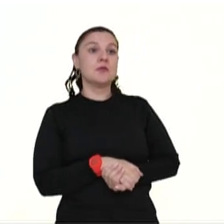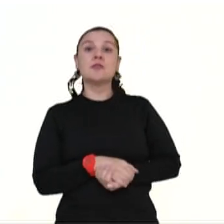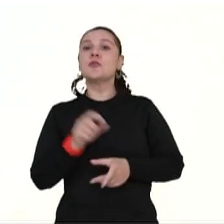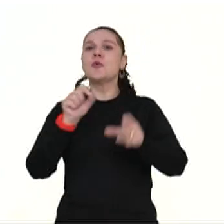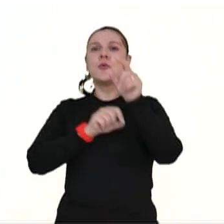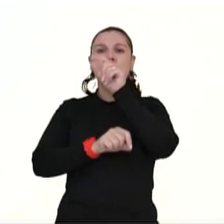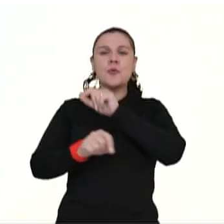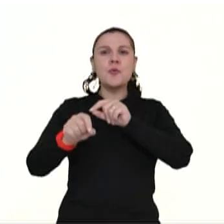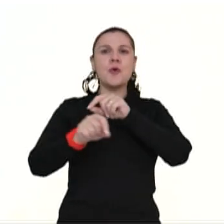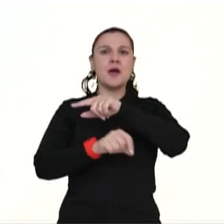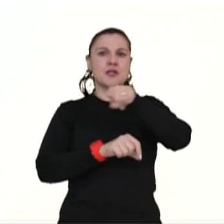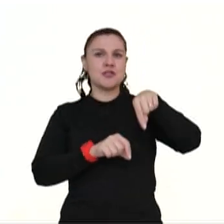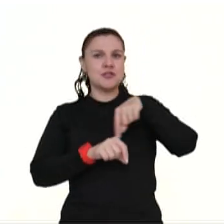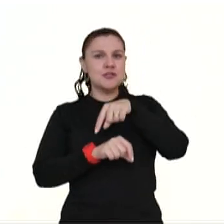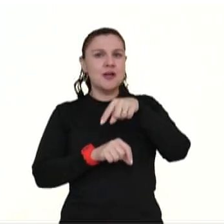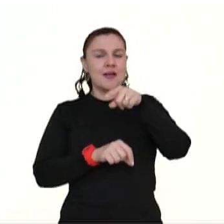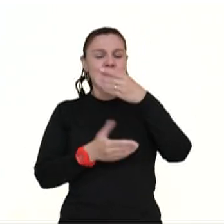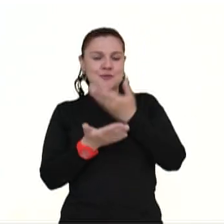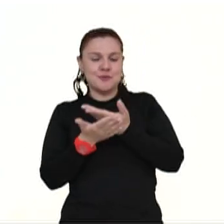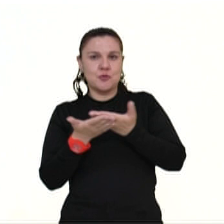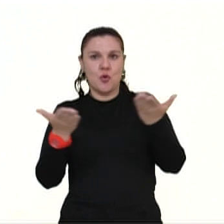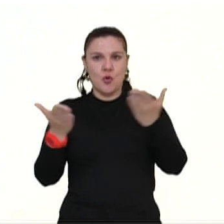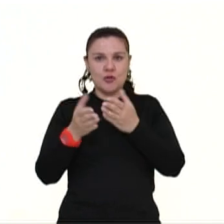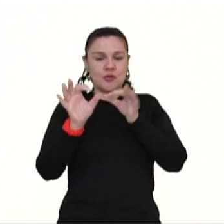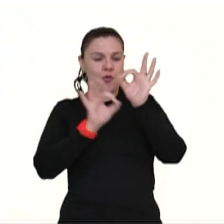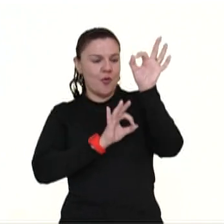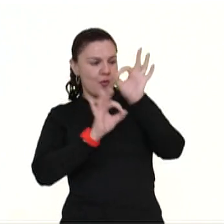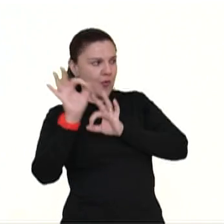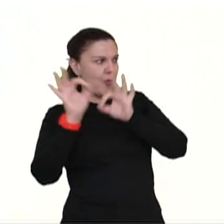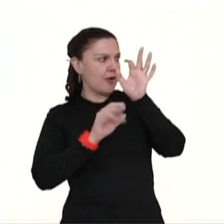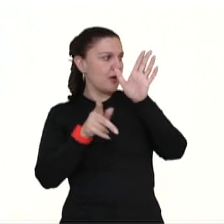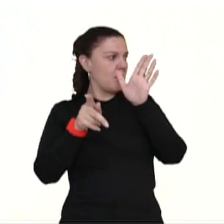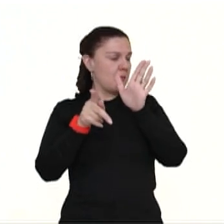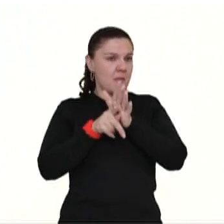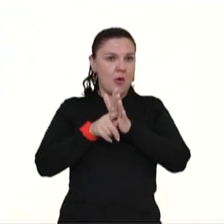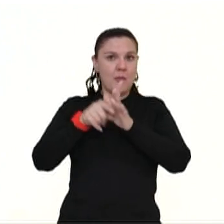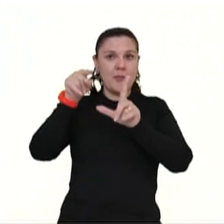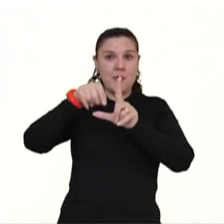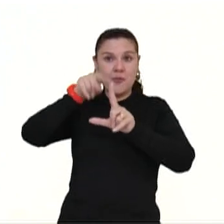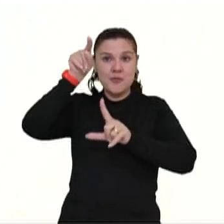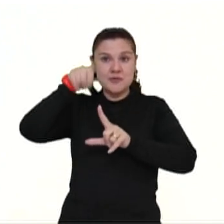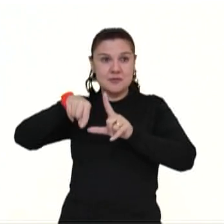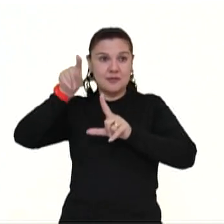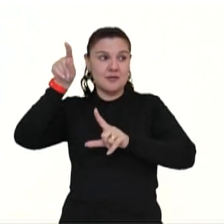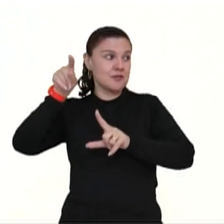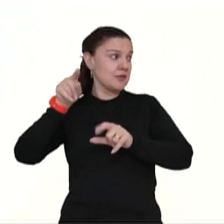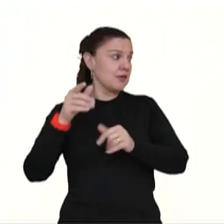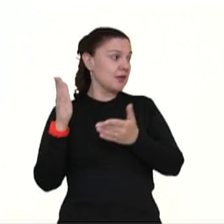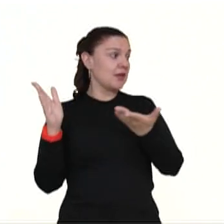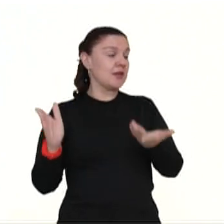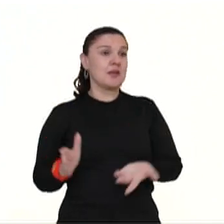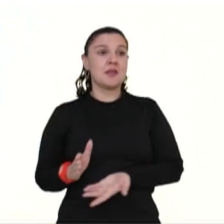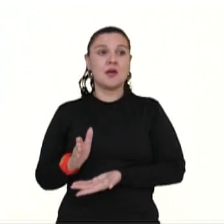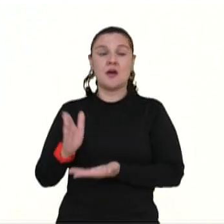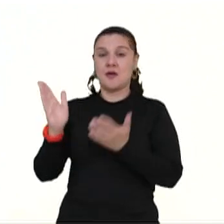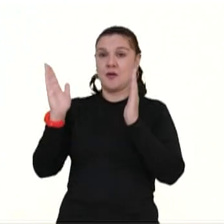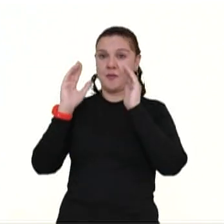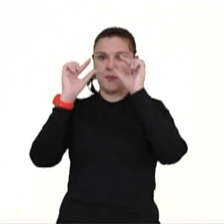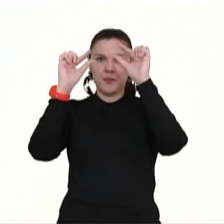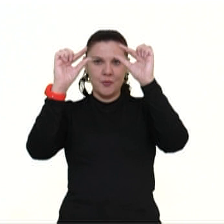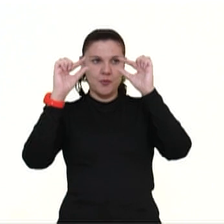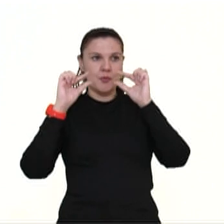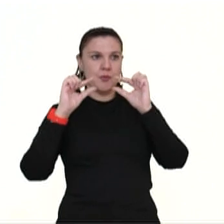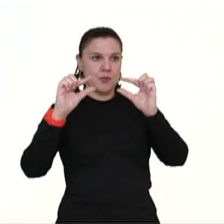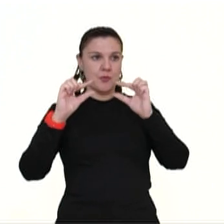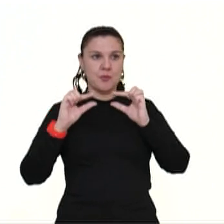O que nós vimos hoje? Hoje nós falamos da organização dos dados estatísticos em intervalos de classes, ou seja, separando em